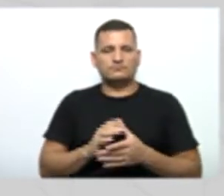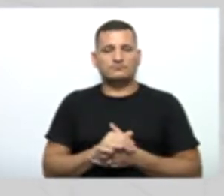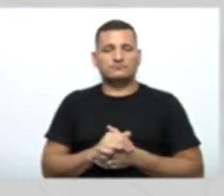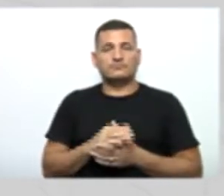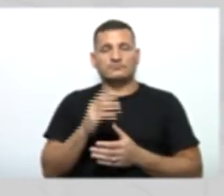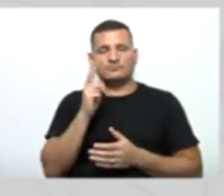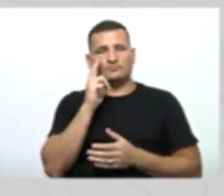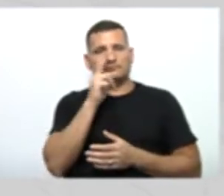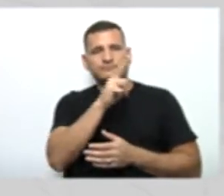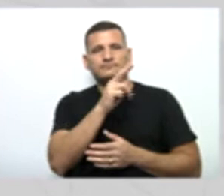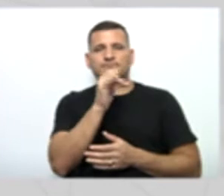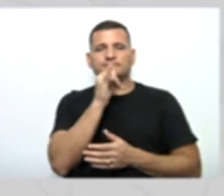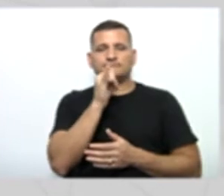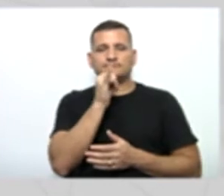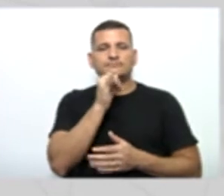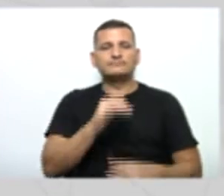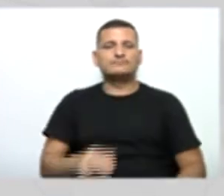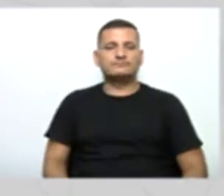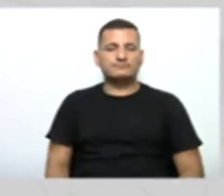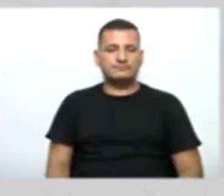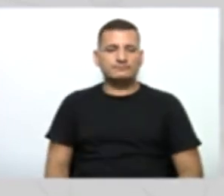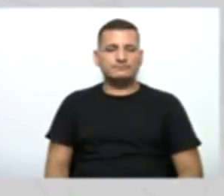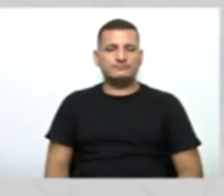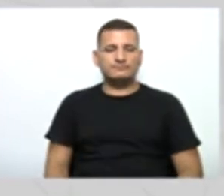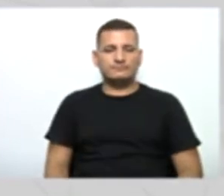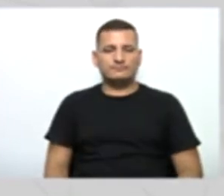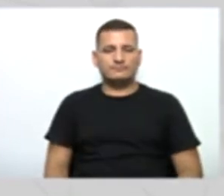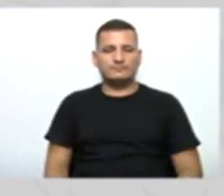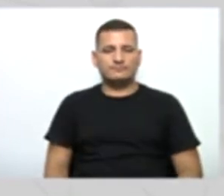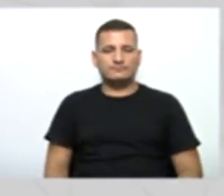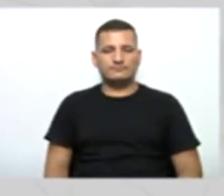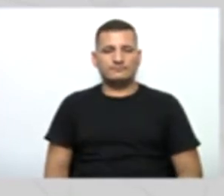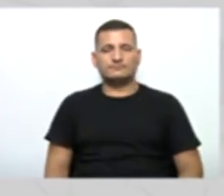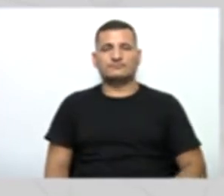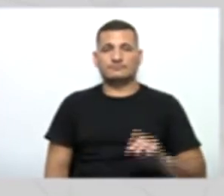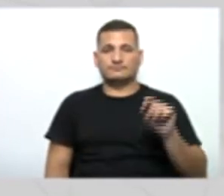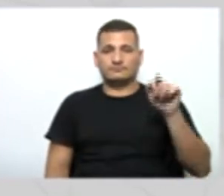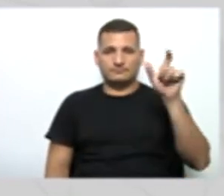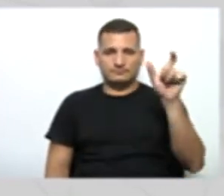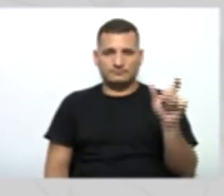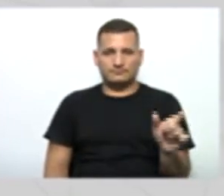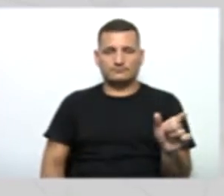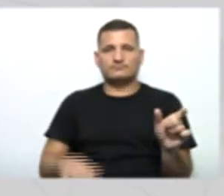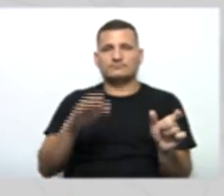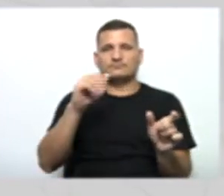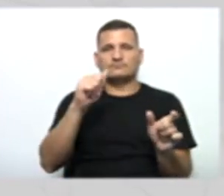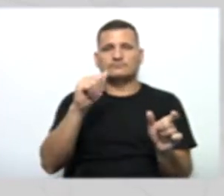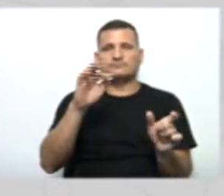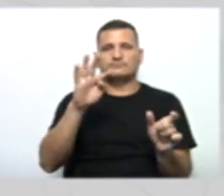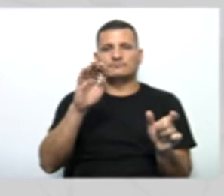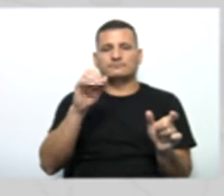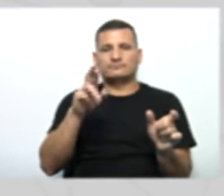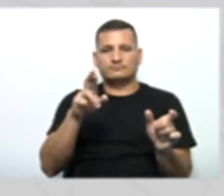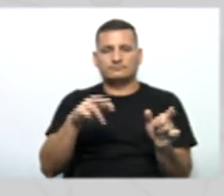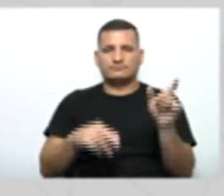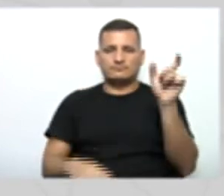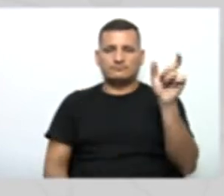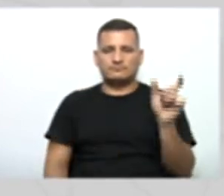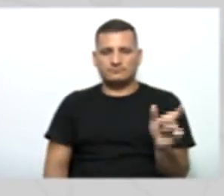um exemplo aqui, ó. Eu tenho aqui o ator, certo? Ó. Eu tenho aqui o